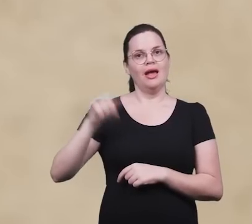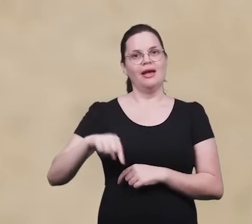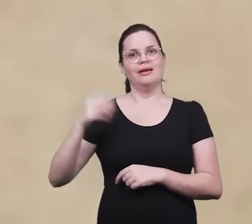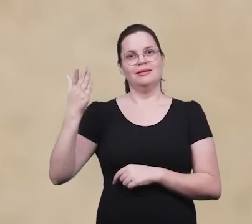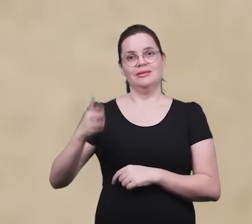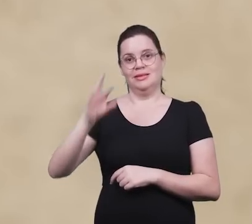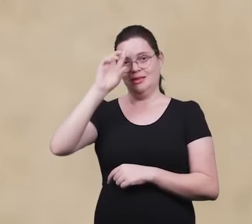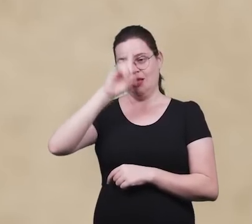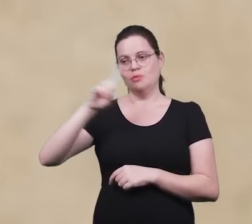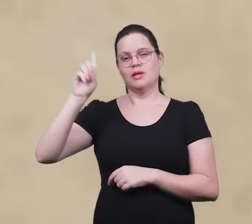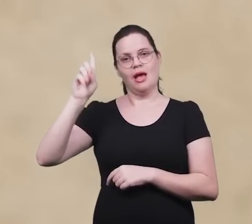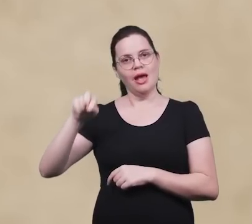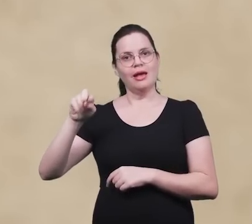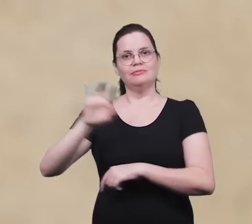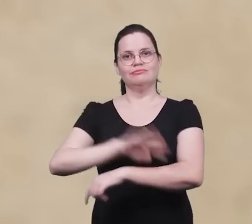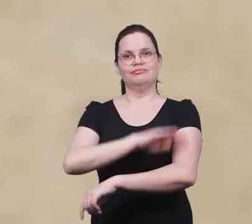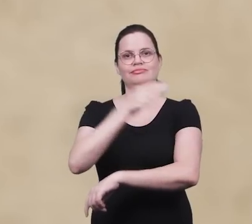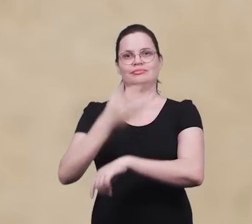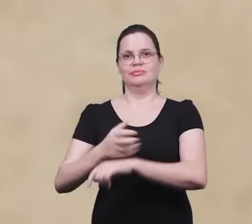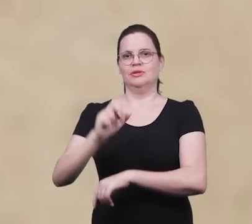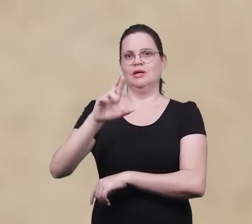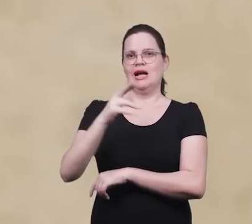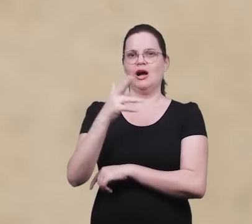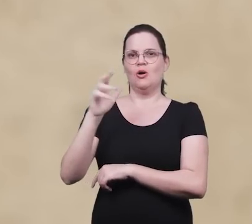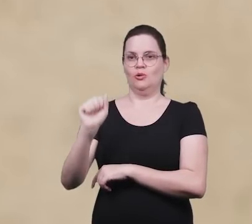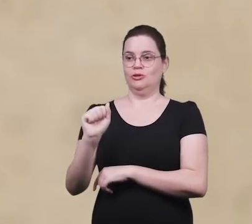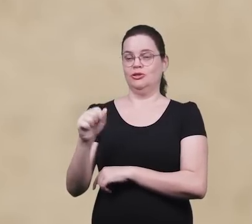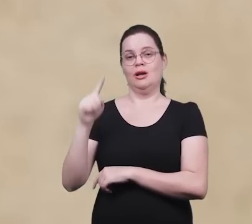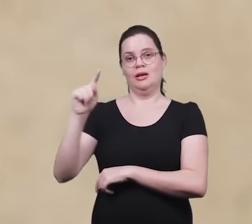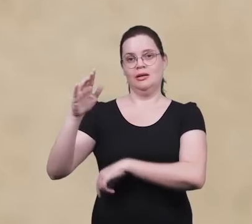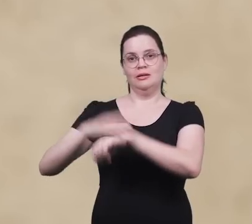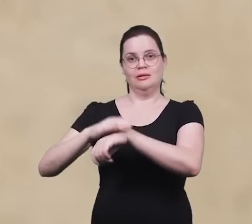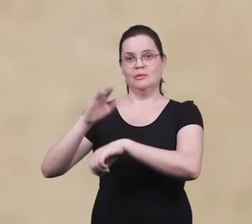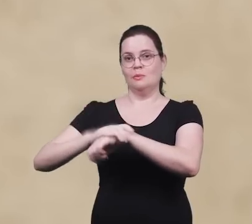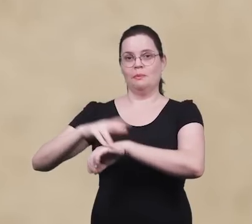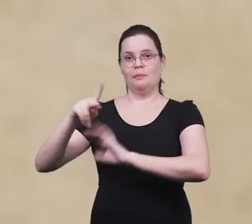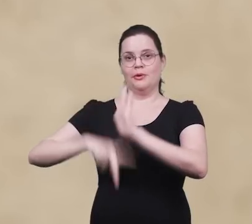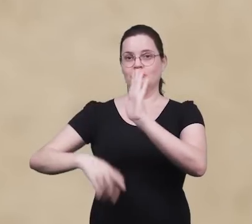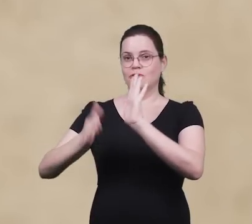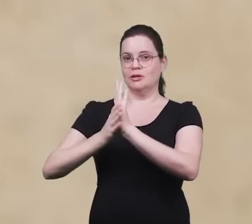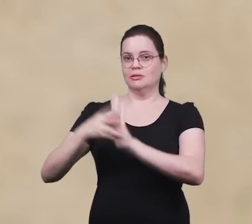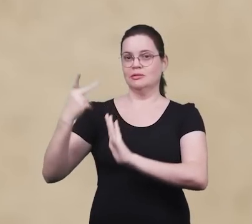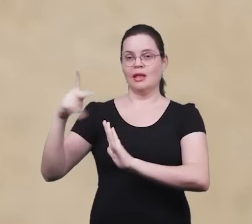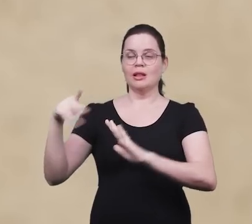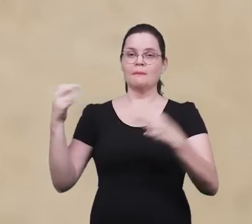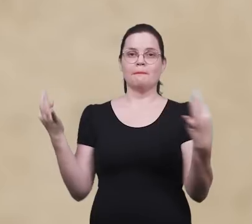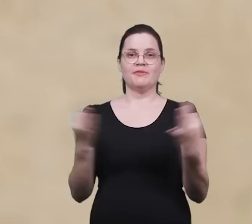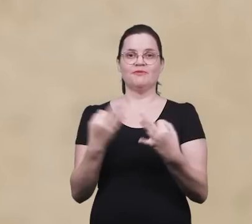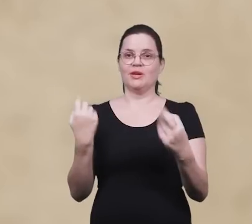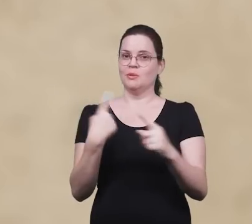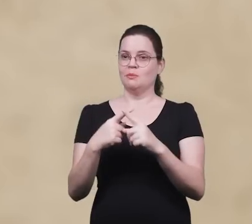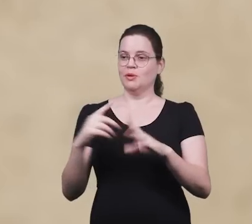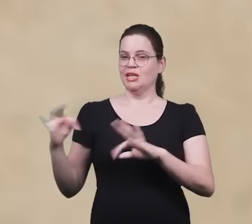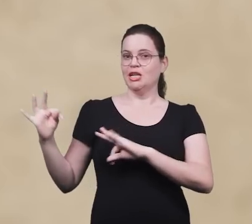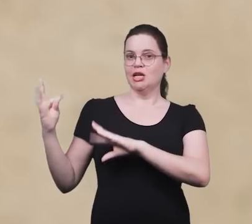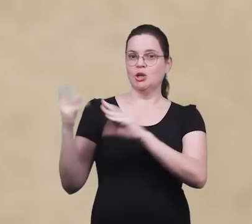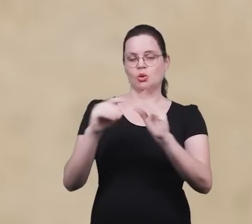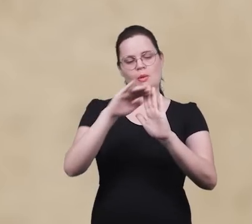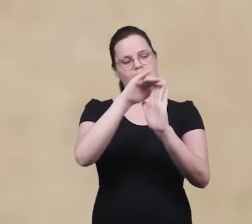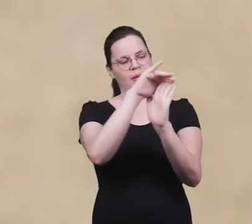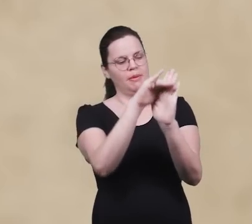não somente diz que Deus é a rocha, mas ele diz, a sua obra é perfeita, porque todos os seus